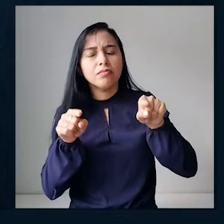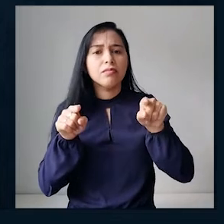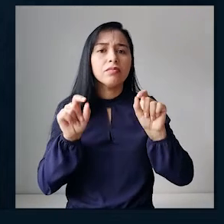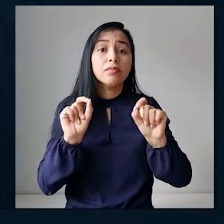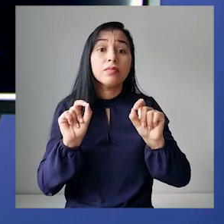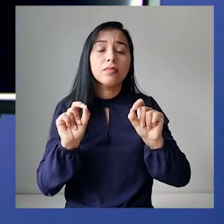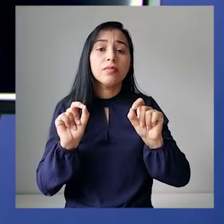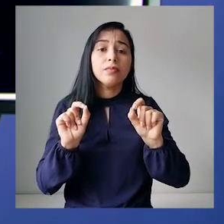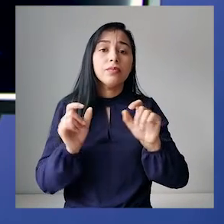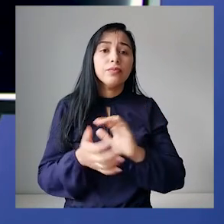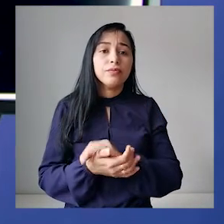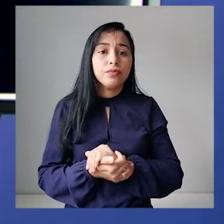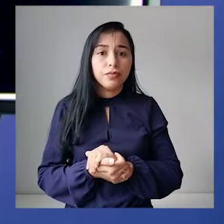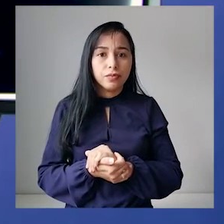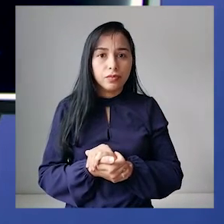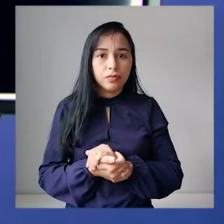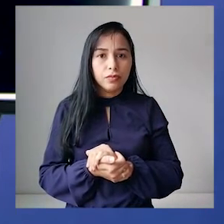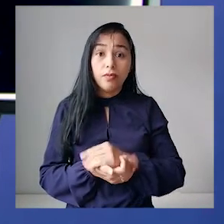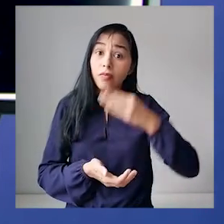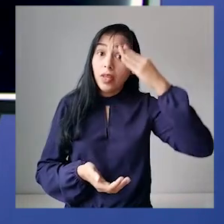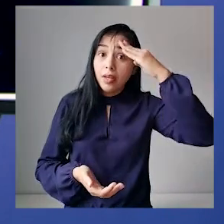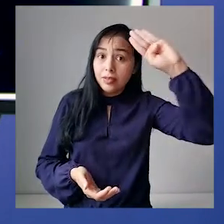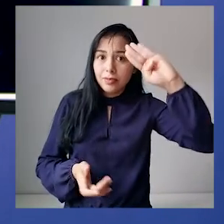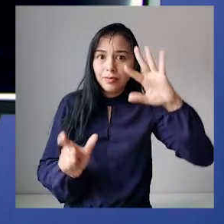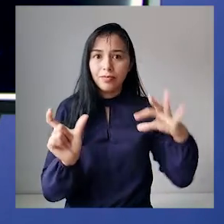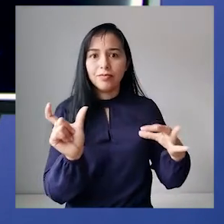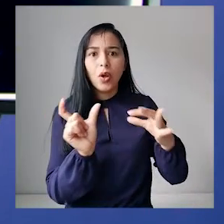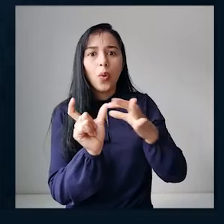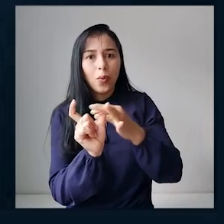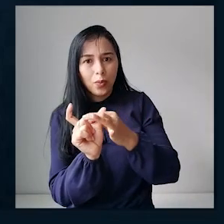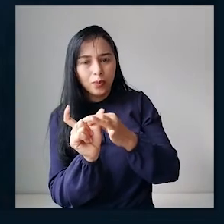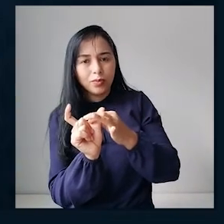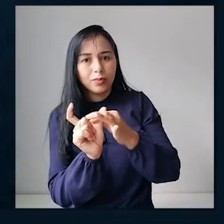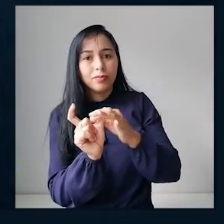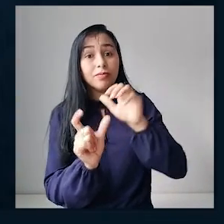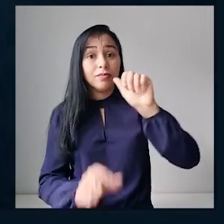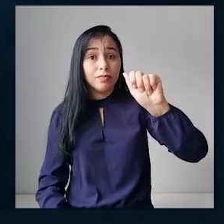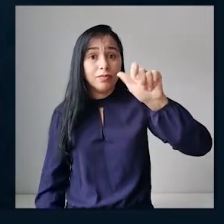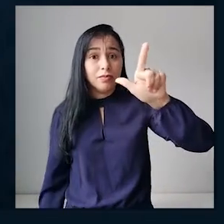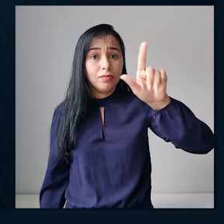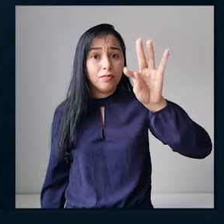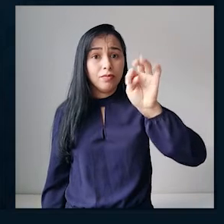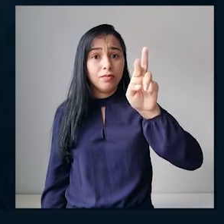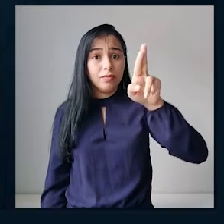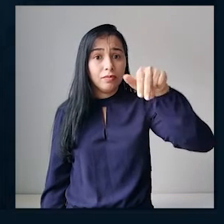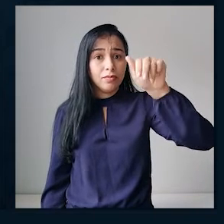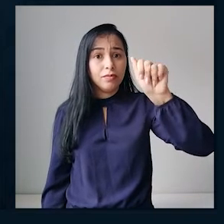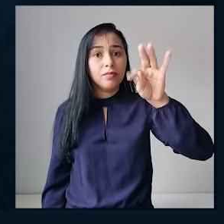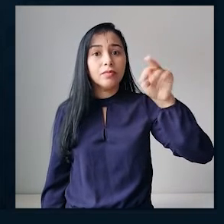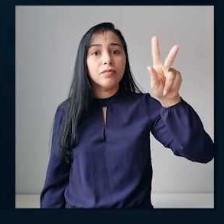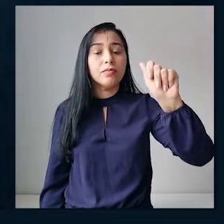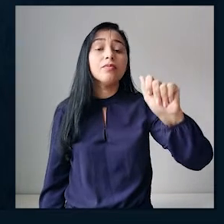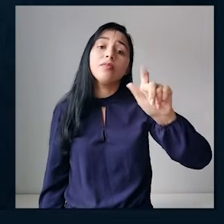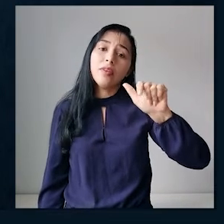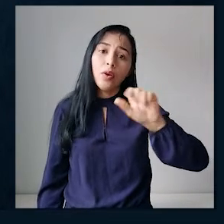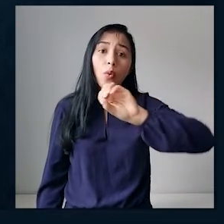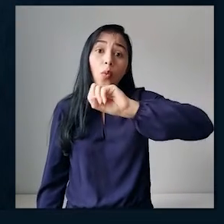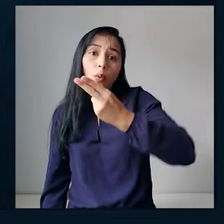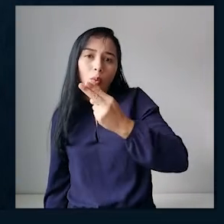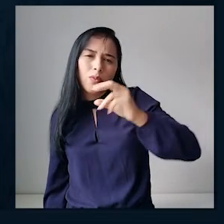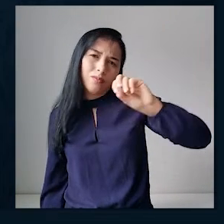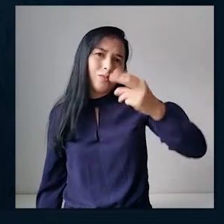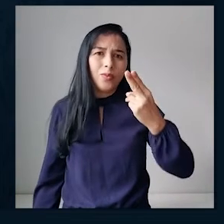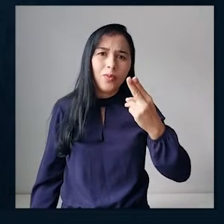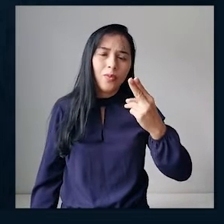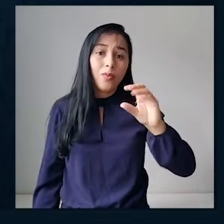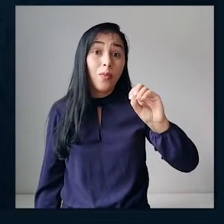alternância. Quais são as principais conjunções alternativas? Ou, já, ora,